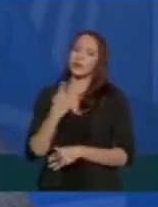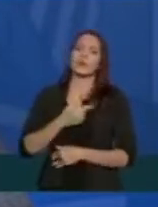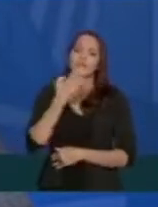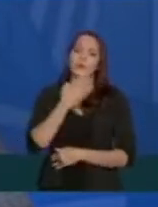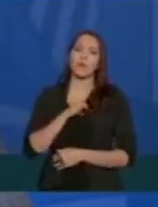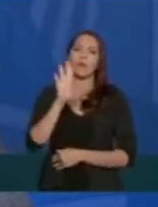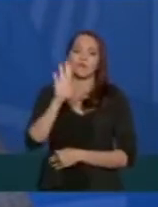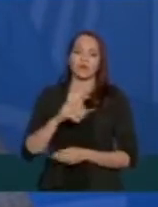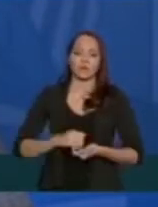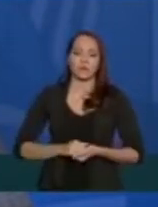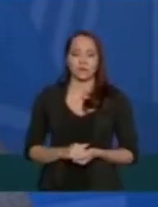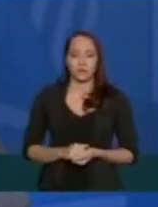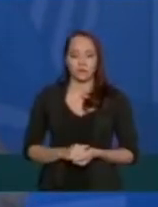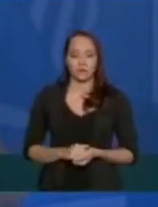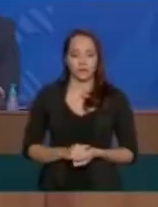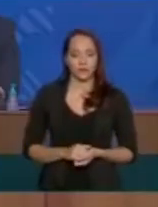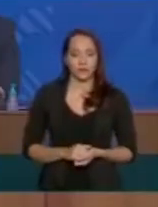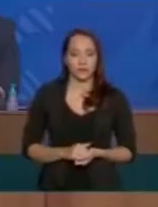compromisso.